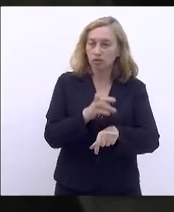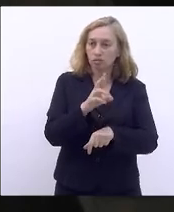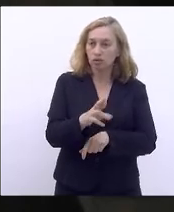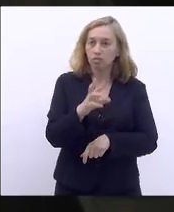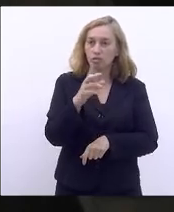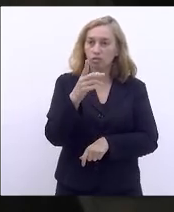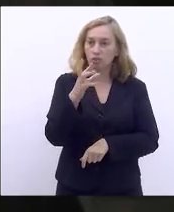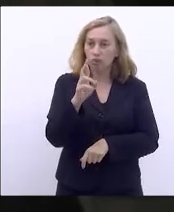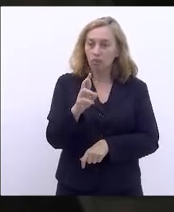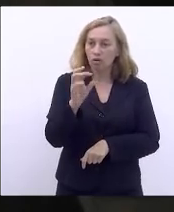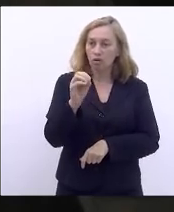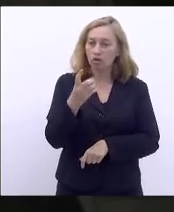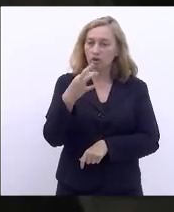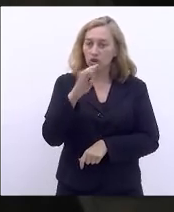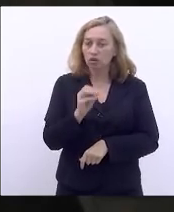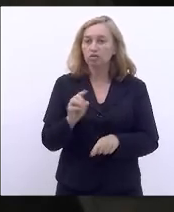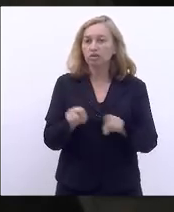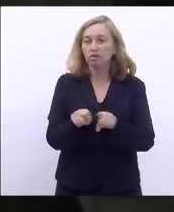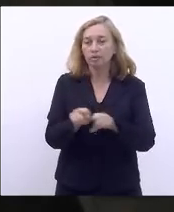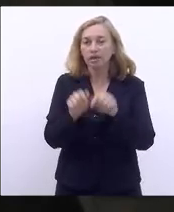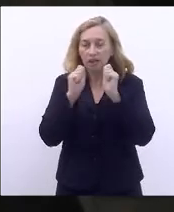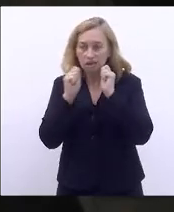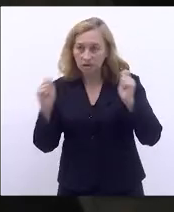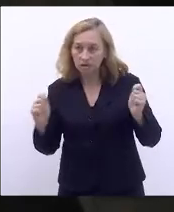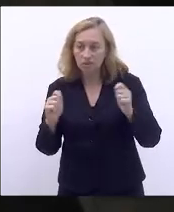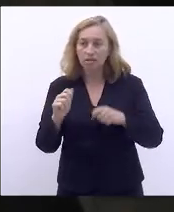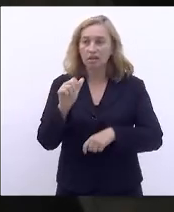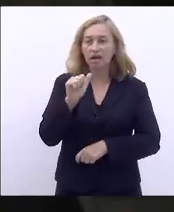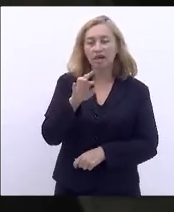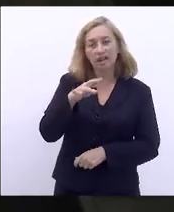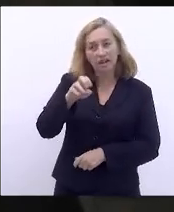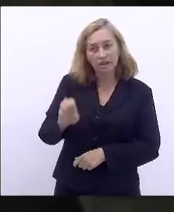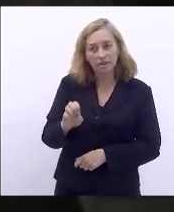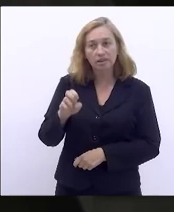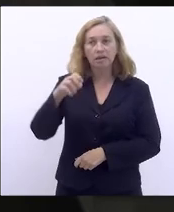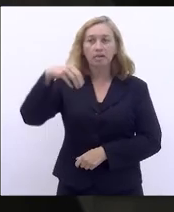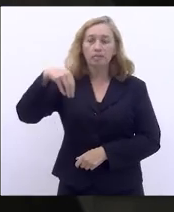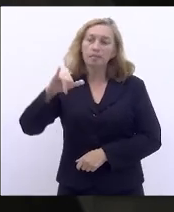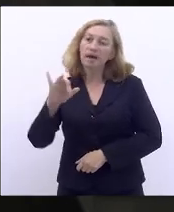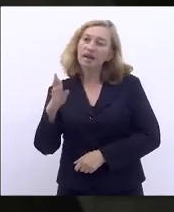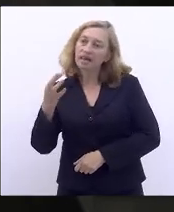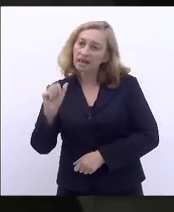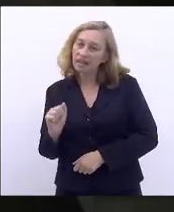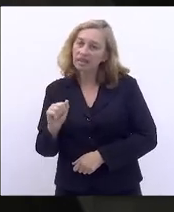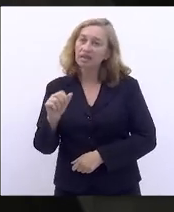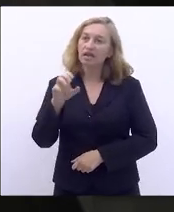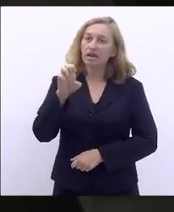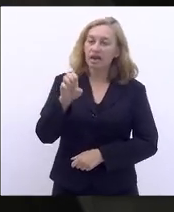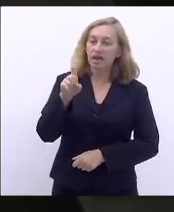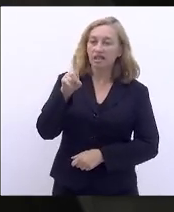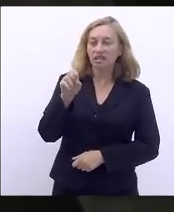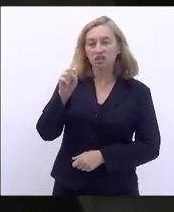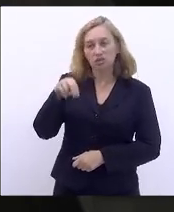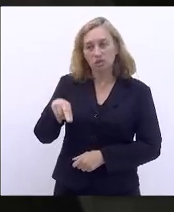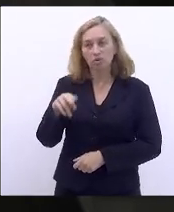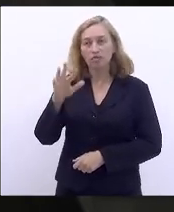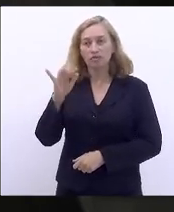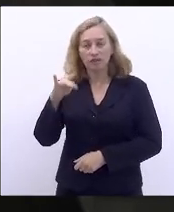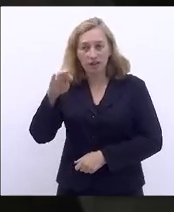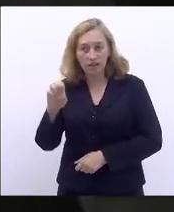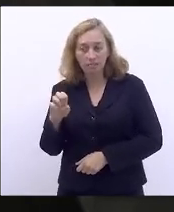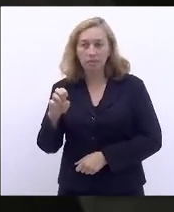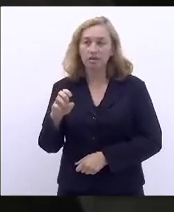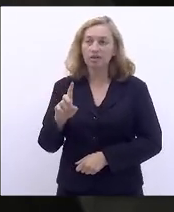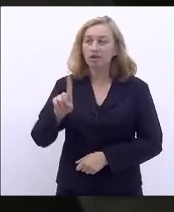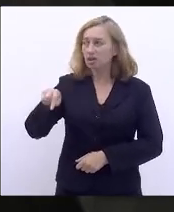muita ajuda da minha assessoria, notadamente da Ariane Alves, da Marina Guerra, do Edson Correia, do Felipe Pelô,